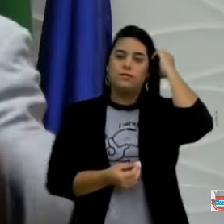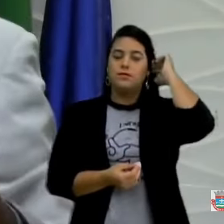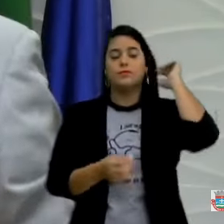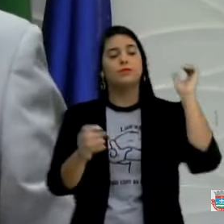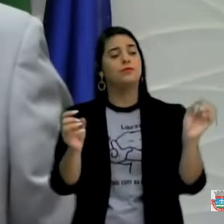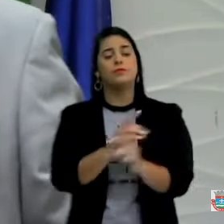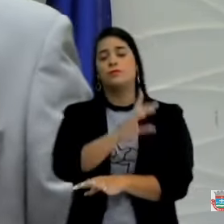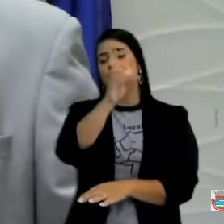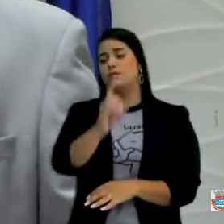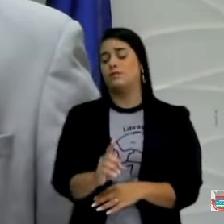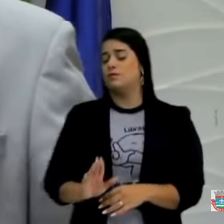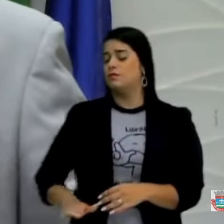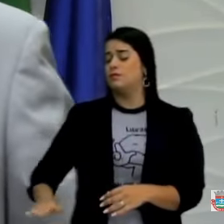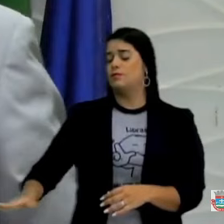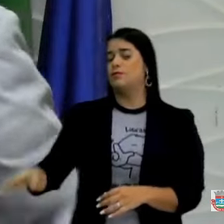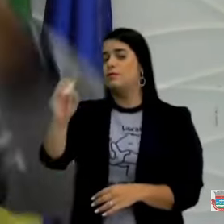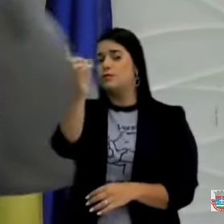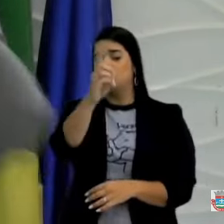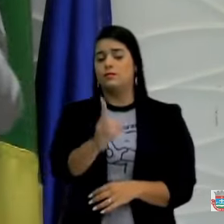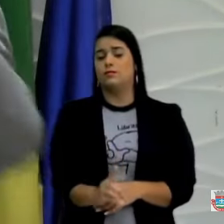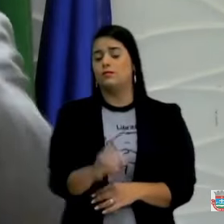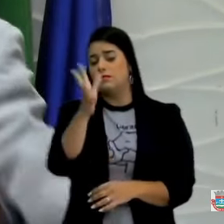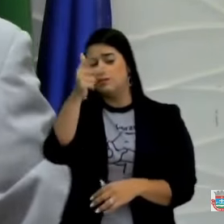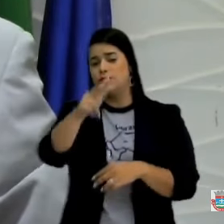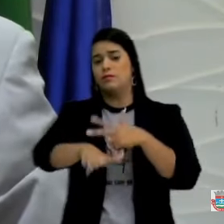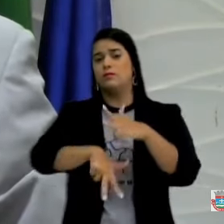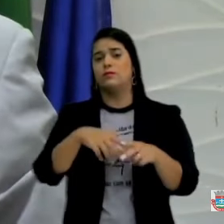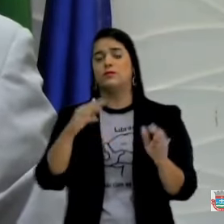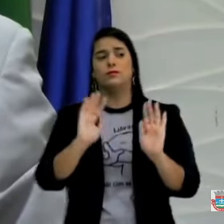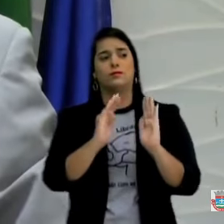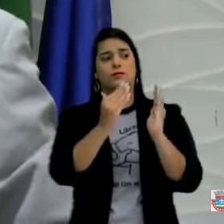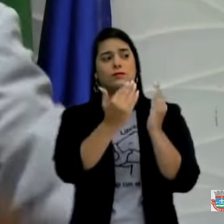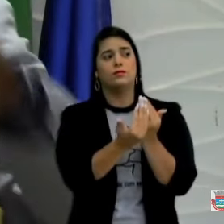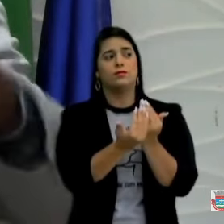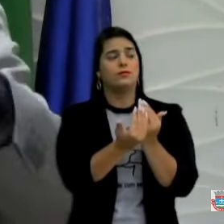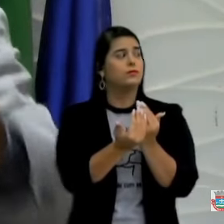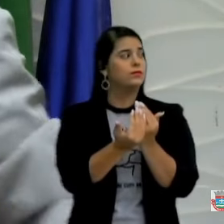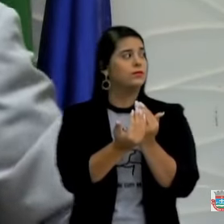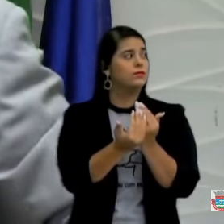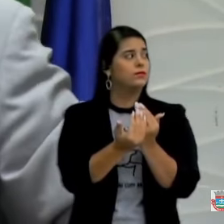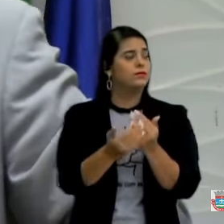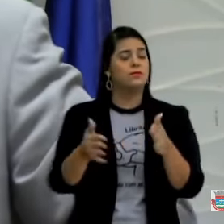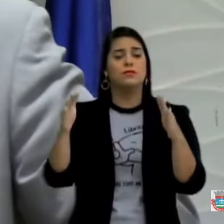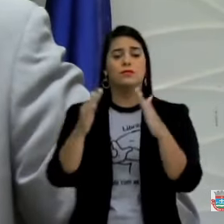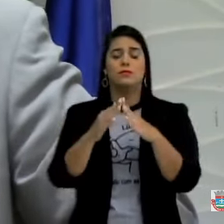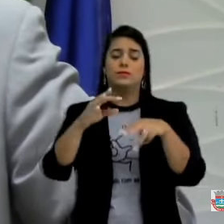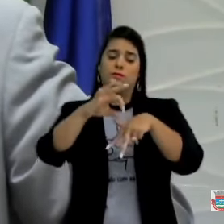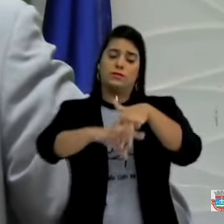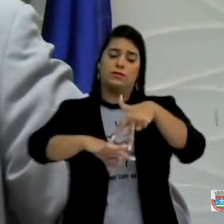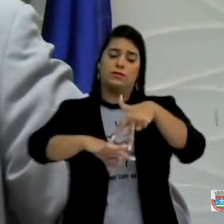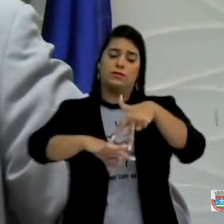das crianças deficientes de São Bento fechando a casa Judite Medeiro